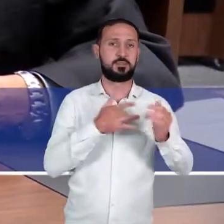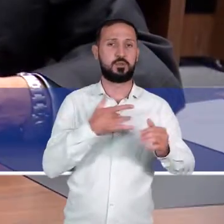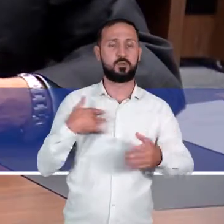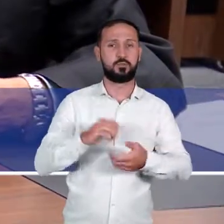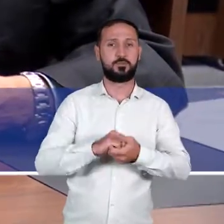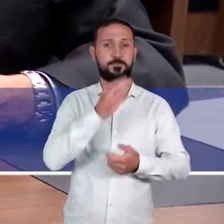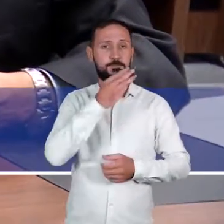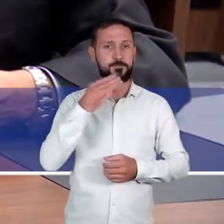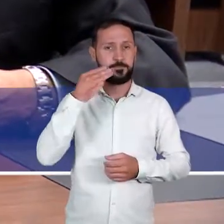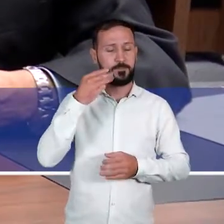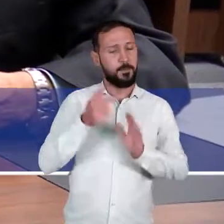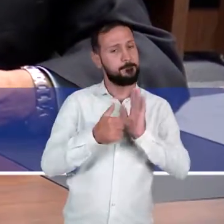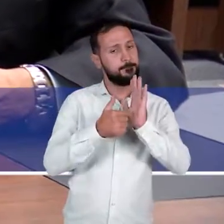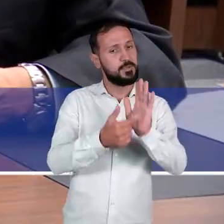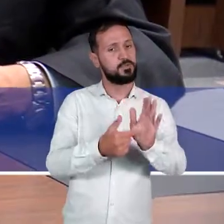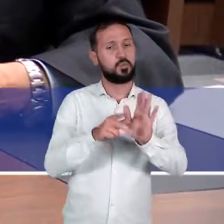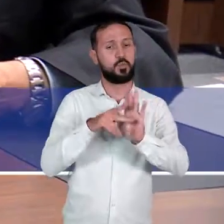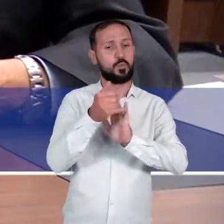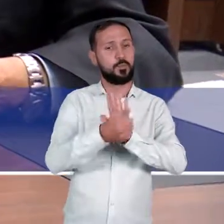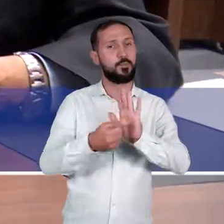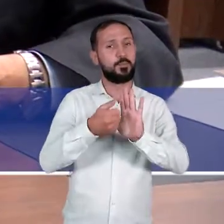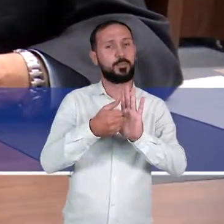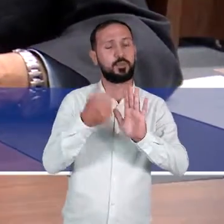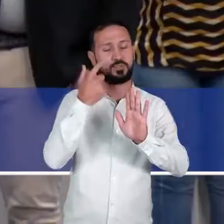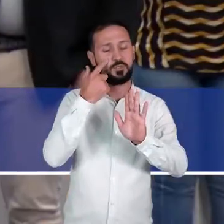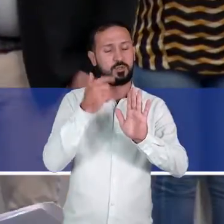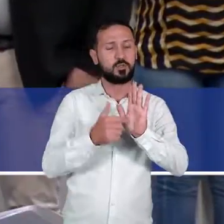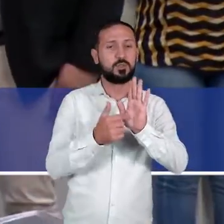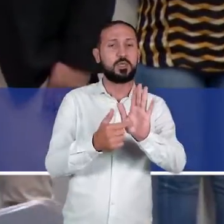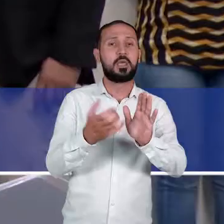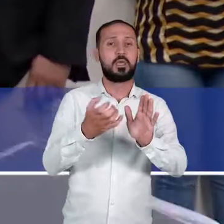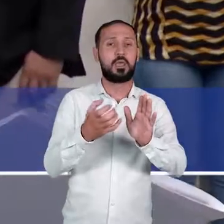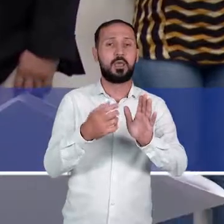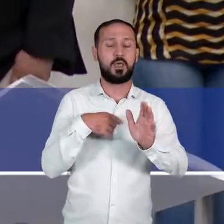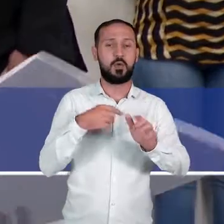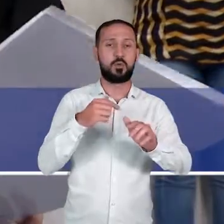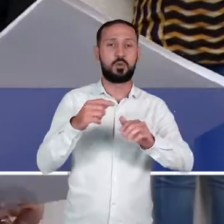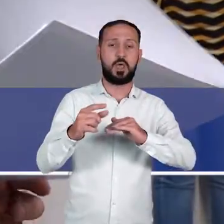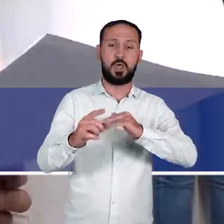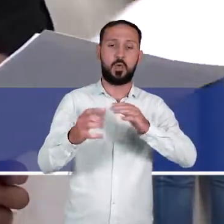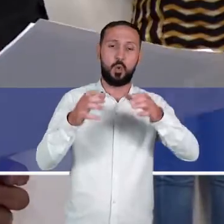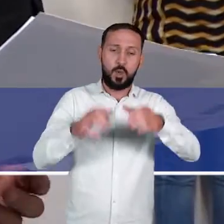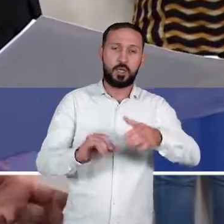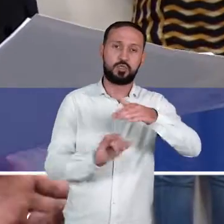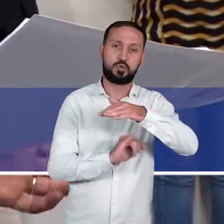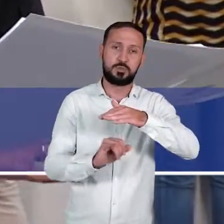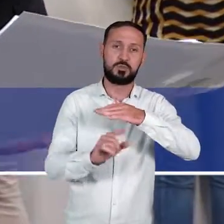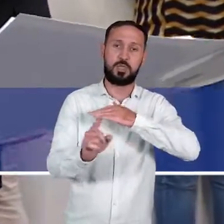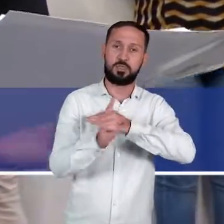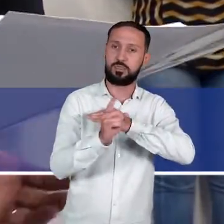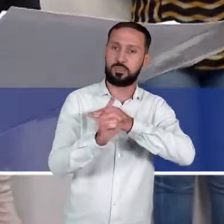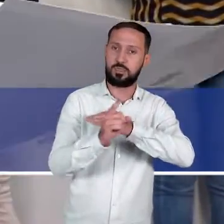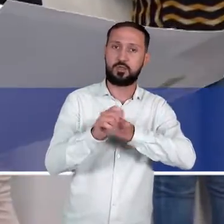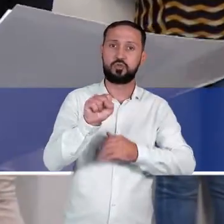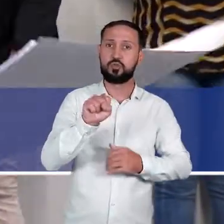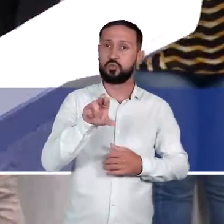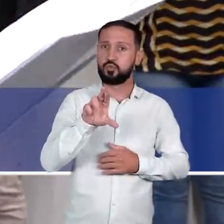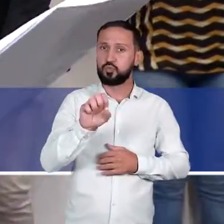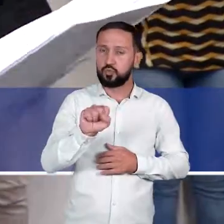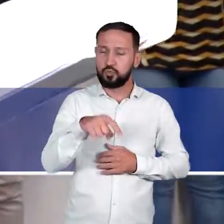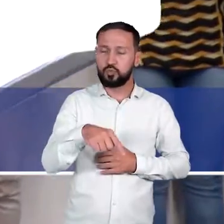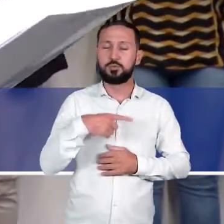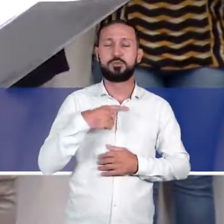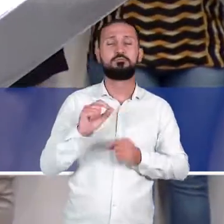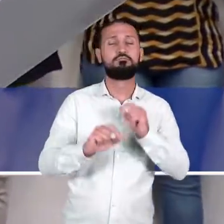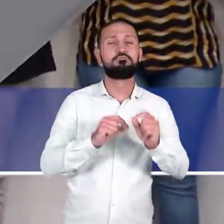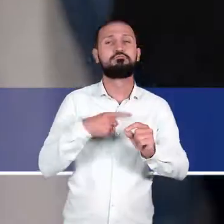Filho, do PSDB, apresentou um projeto de resolução que estende a esses estabelecimentos de saúde que atendem